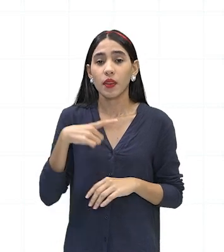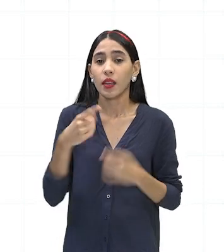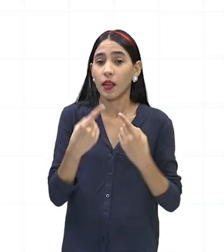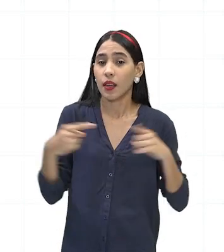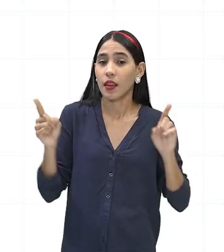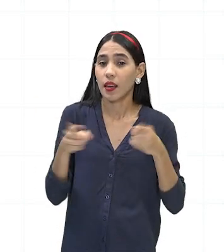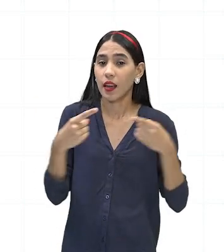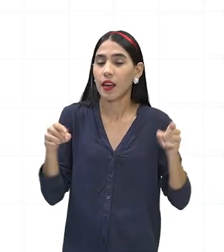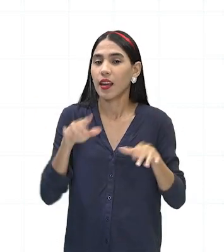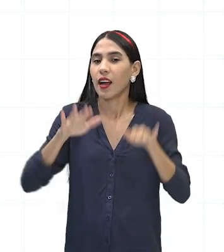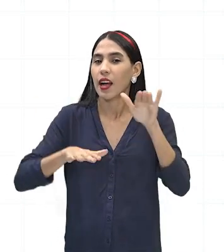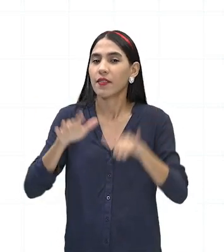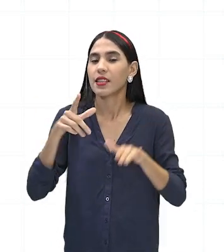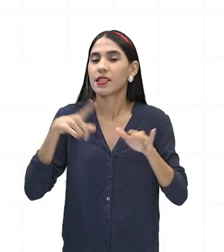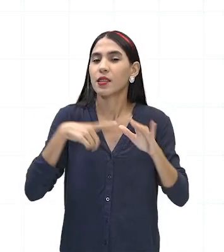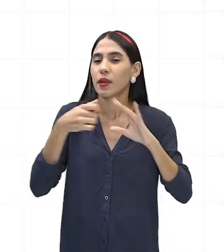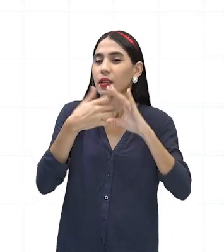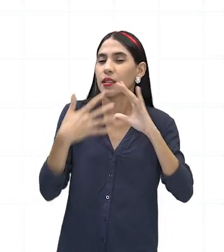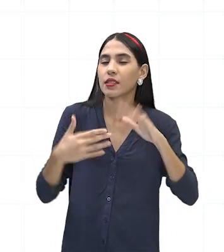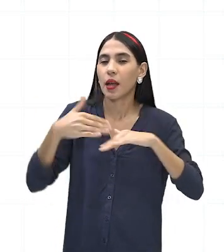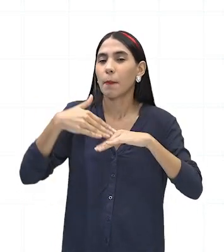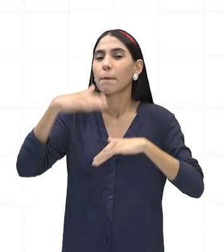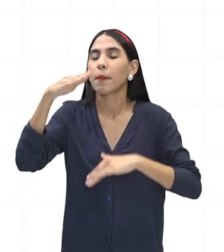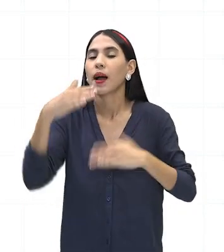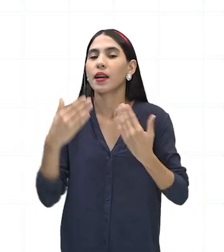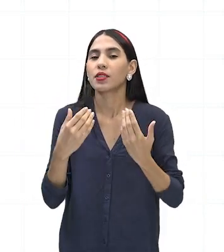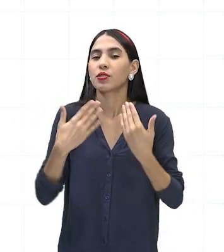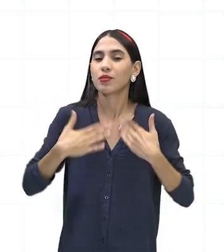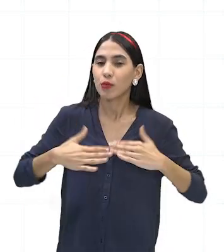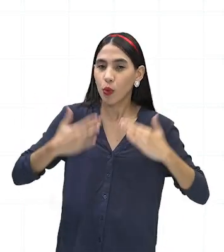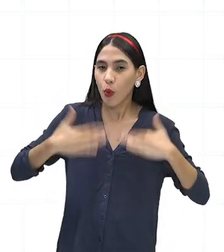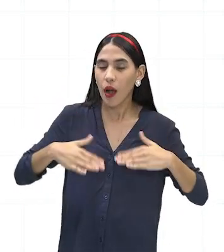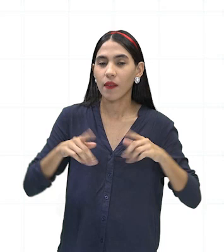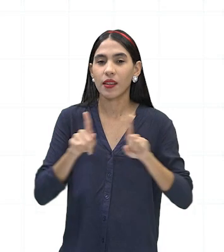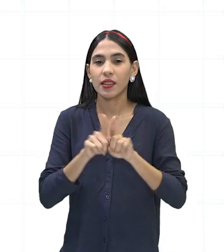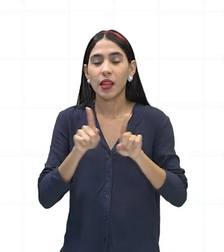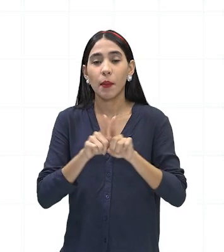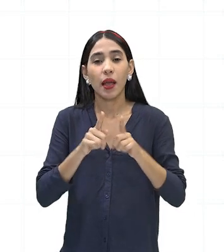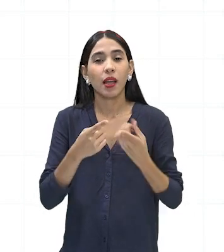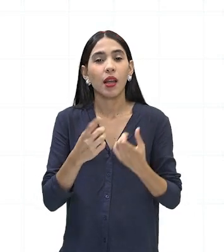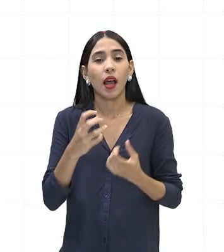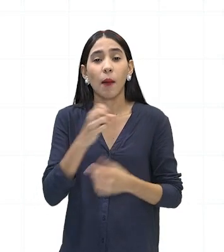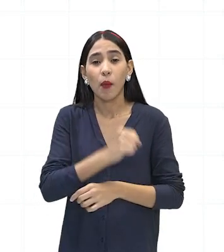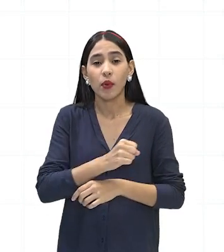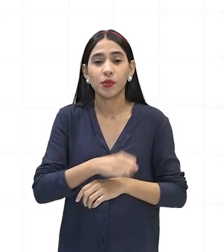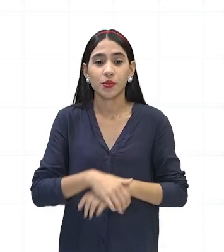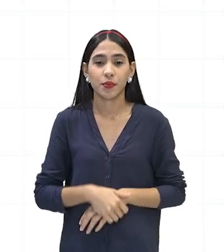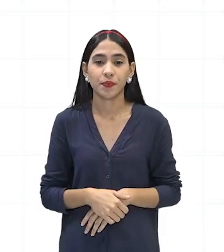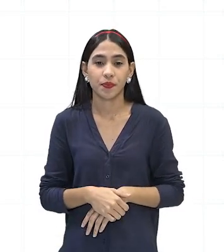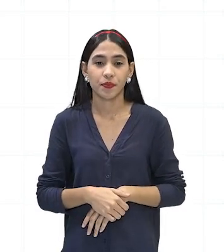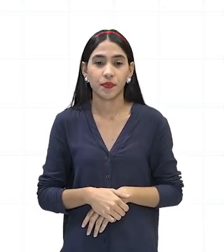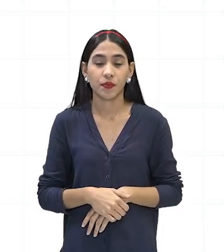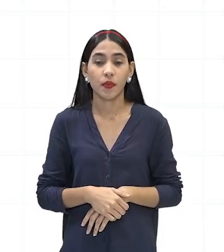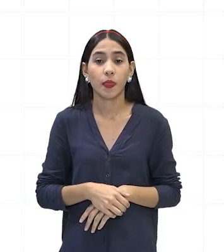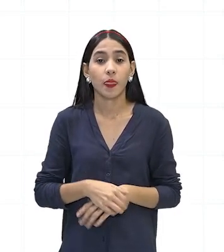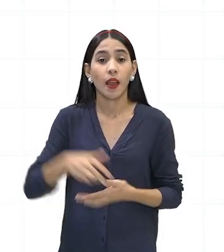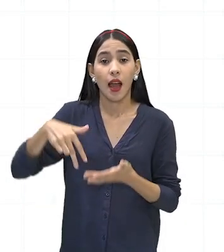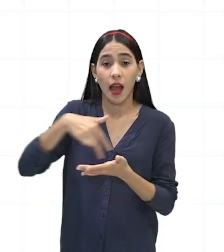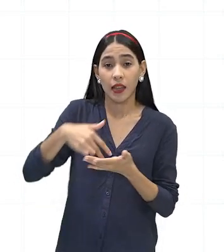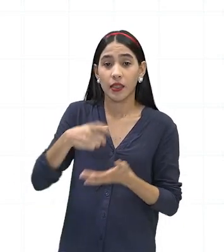muitas vezes têm um caráter mais suave e romântico, tá? Prosseguindo, o shot,